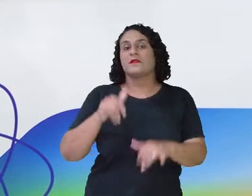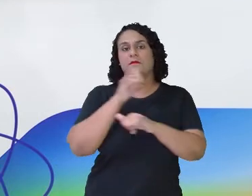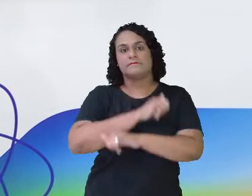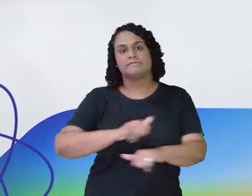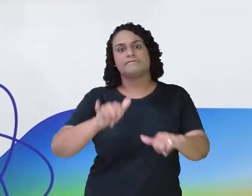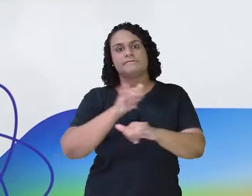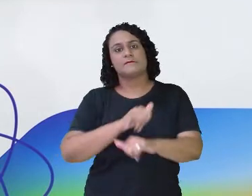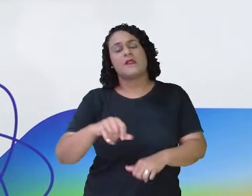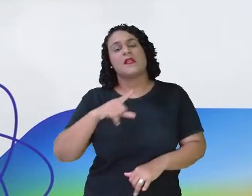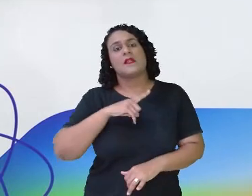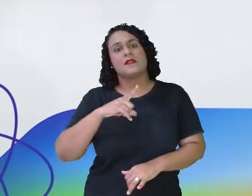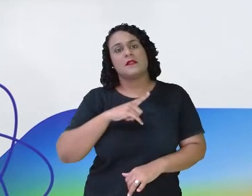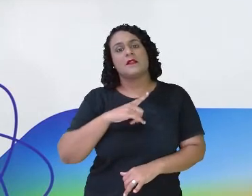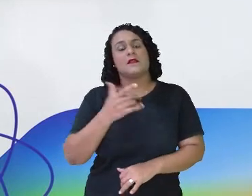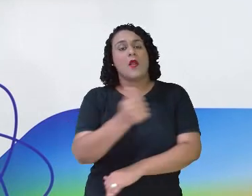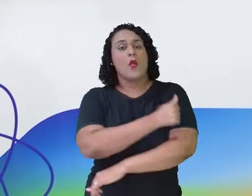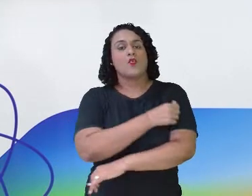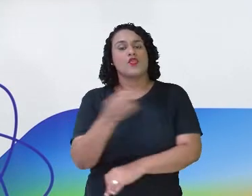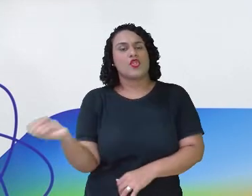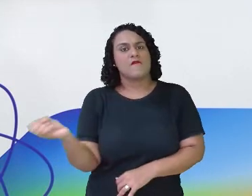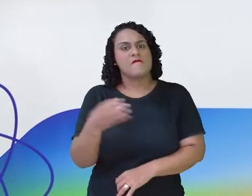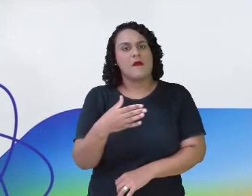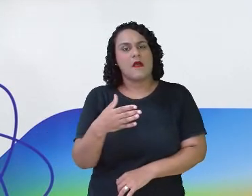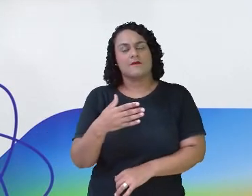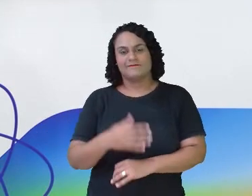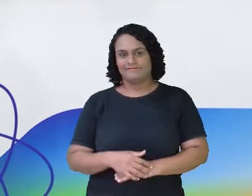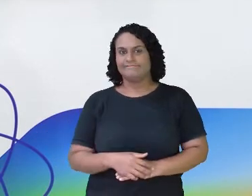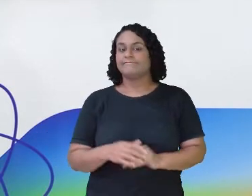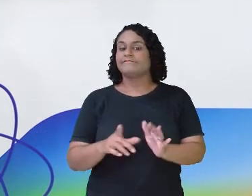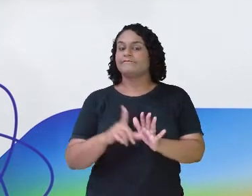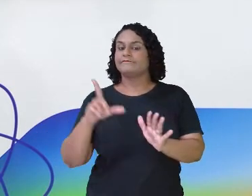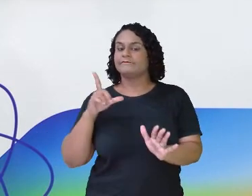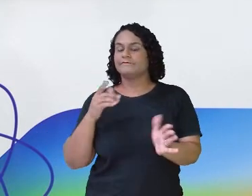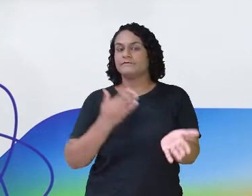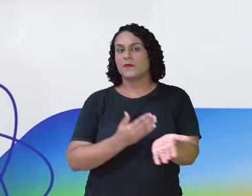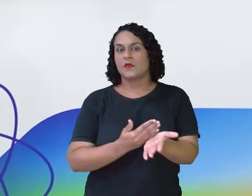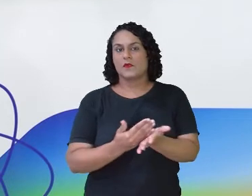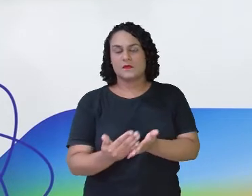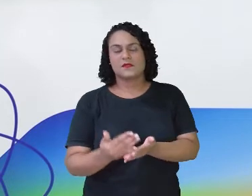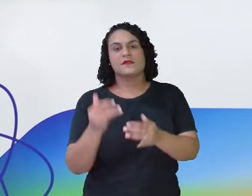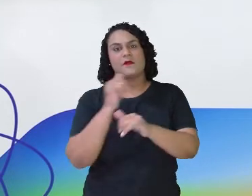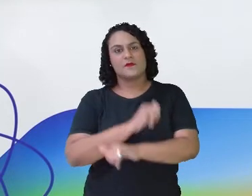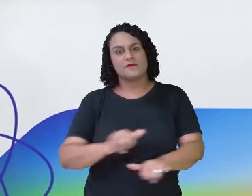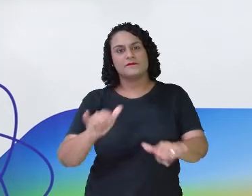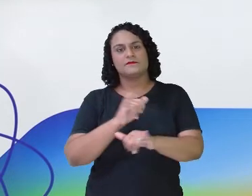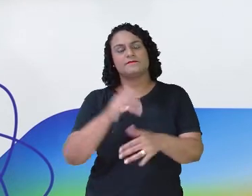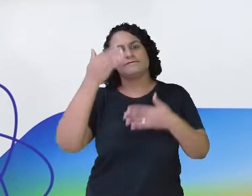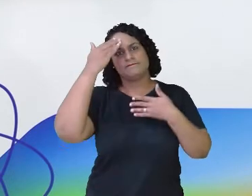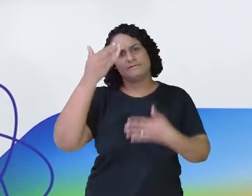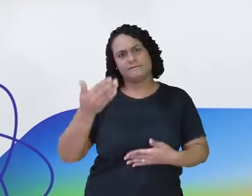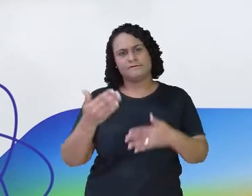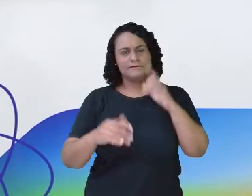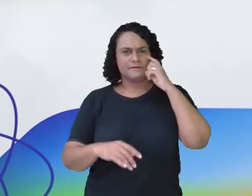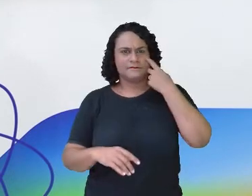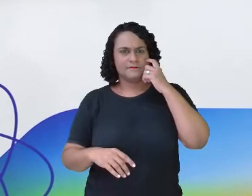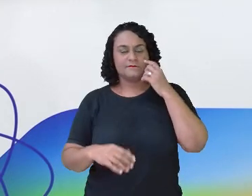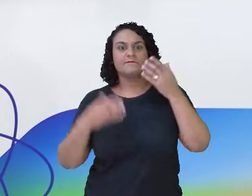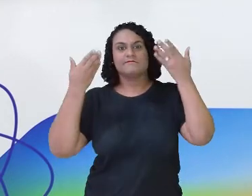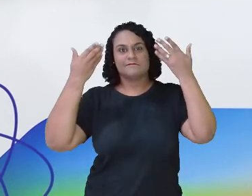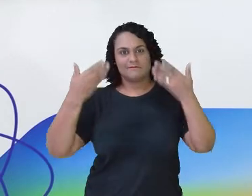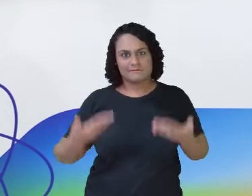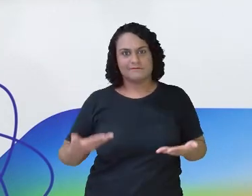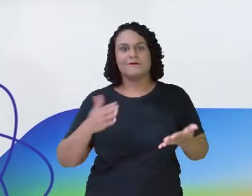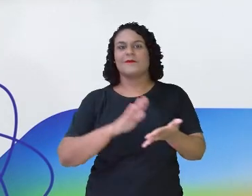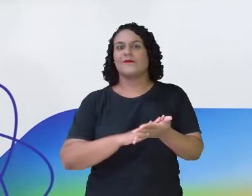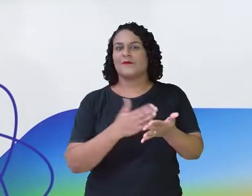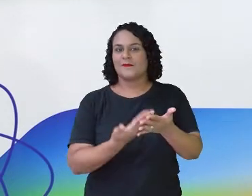tem gente nova chegando aqui. Antes de iniciar com os recadinhos, quero agradecer a Elaine. Professora, quem é Elaine? Essa moça